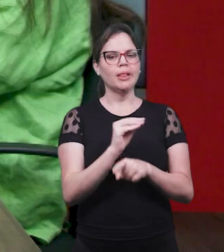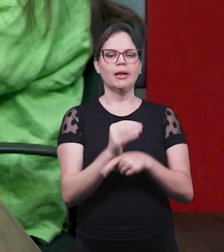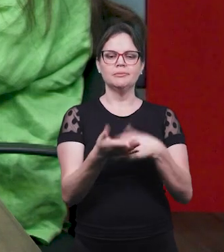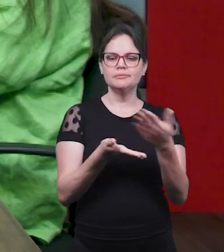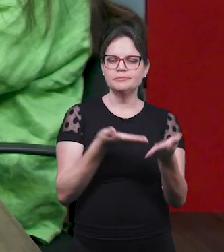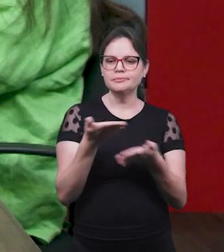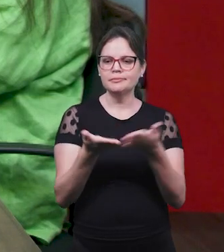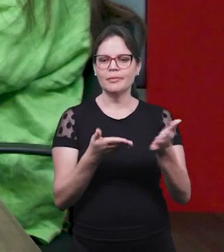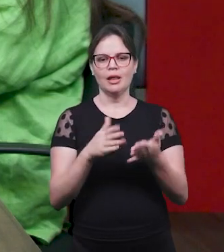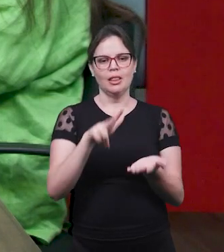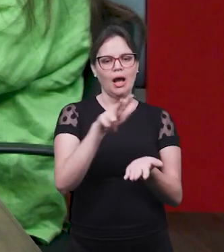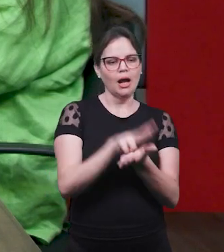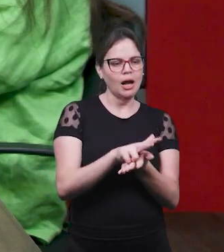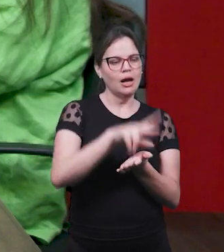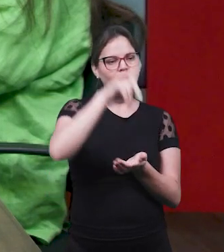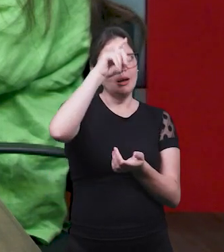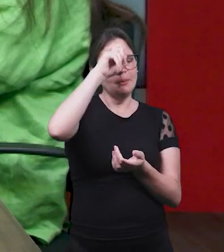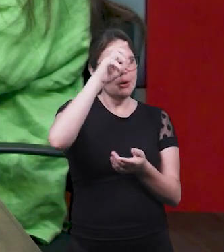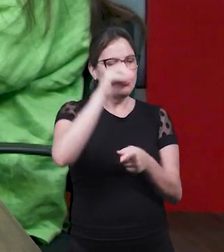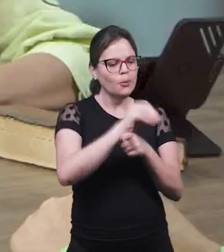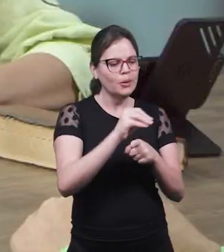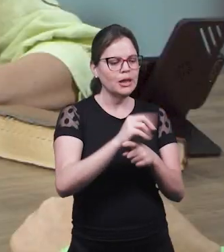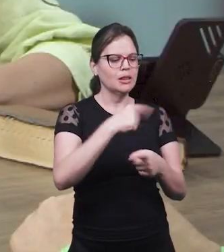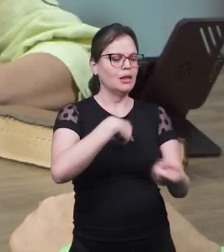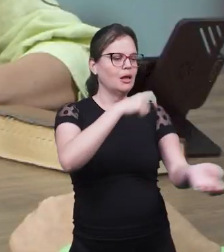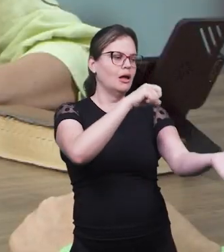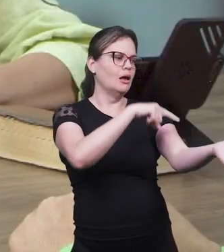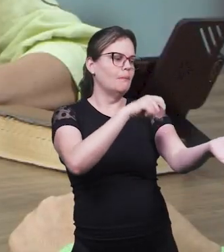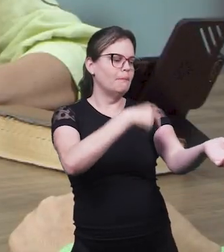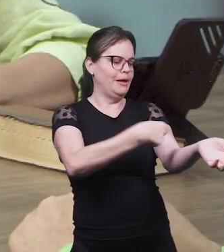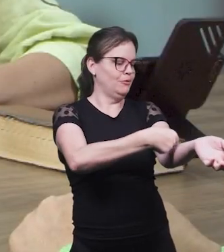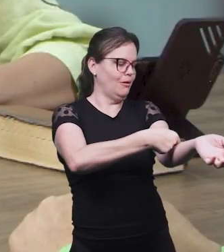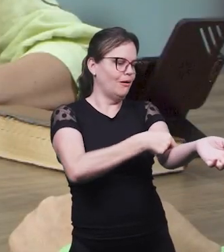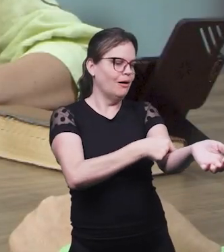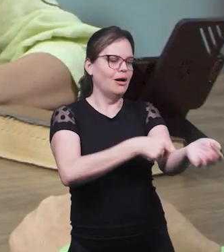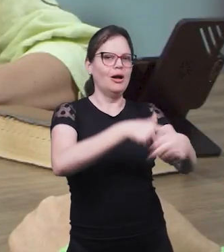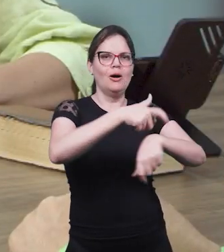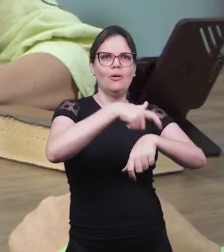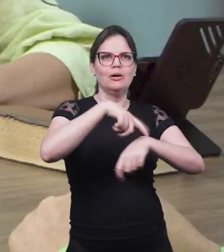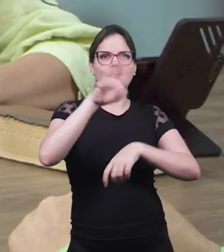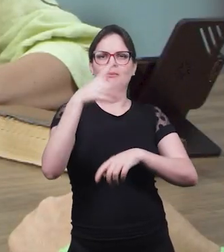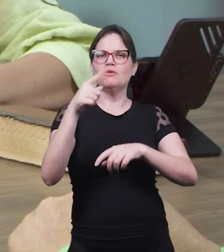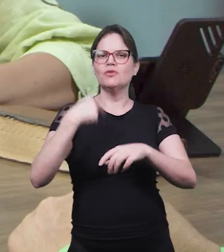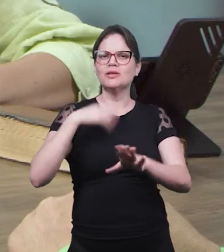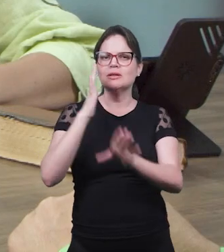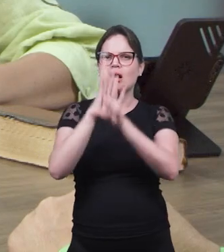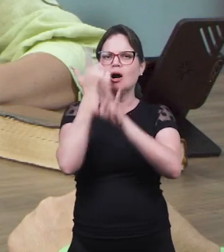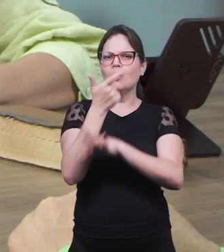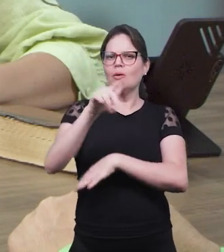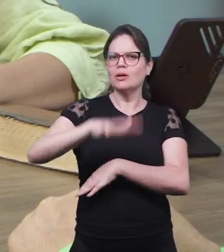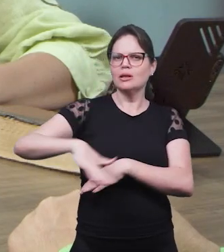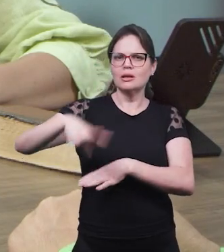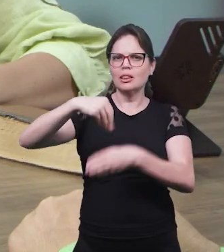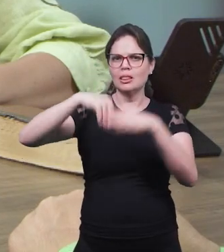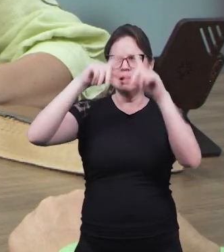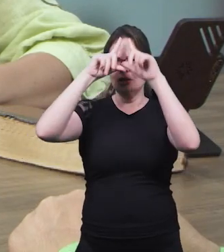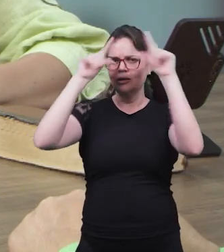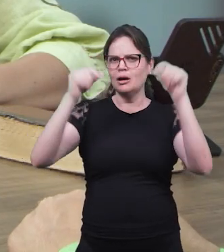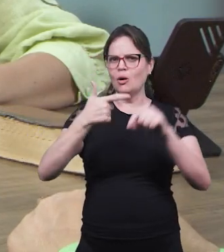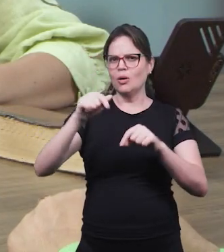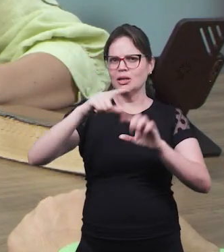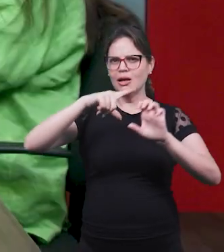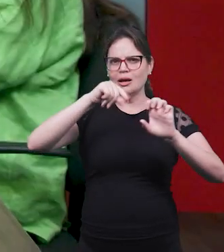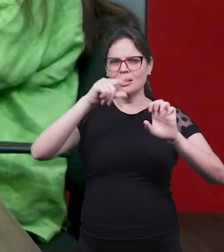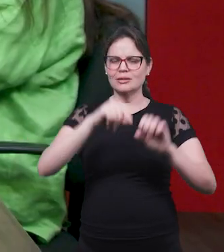de cama, então chega a enfermeira, tem o medicamento, tem os horários, mas você descobriu uma outra área dentro da